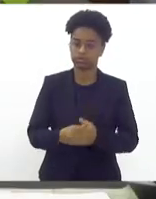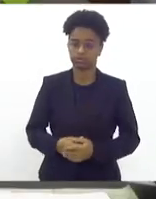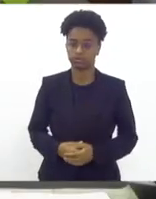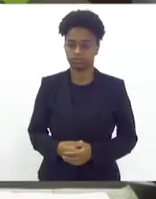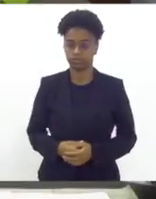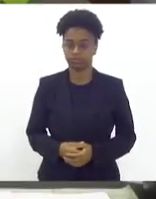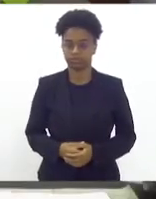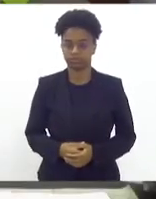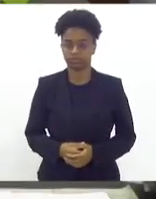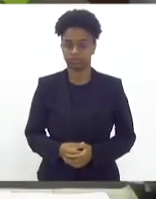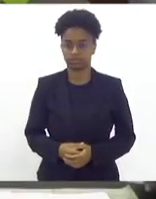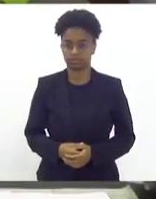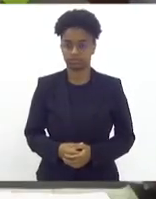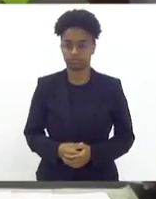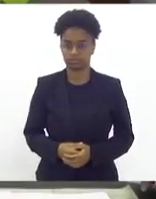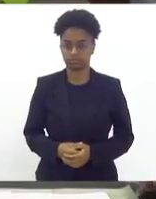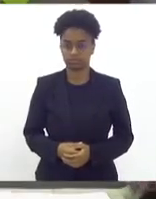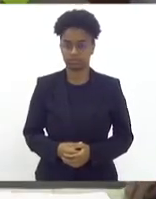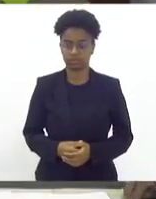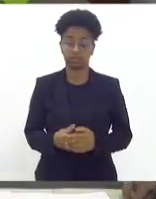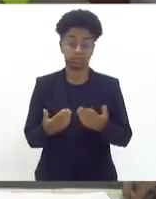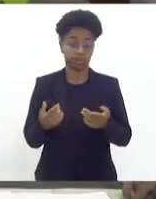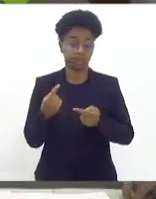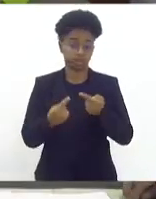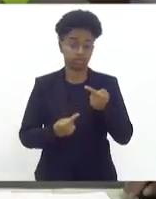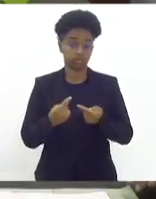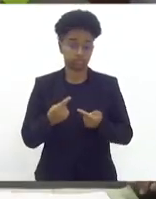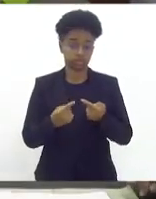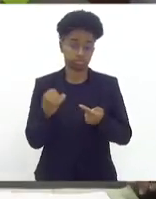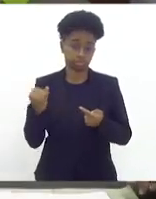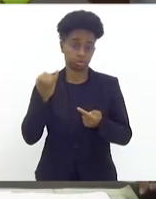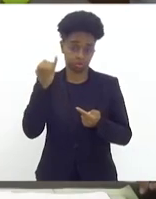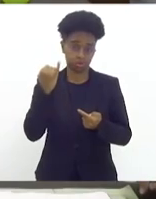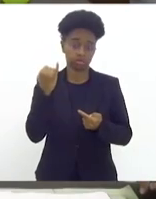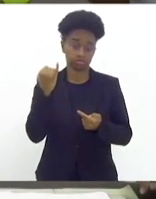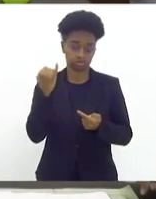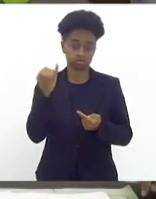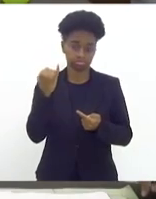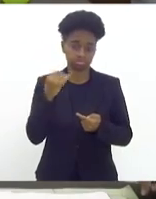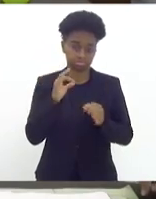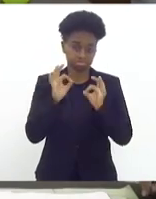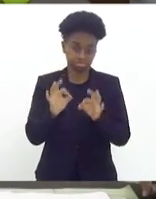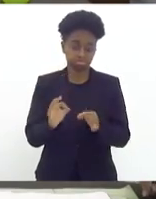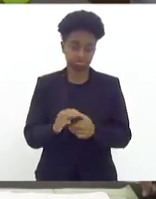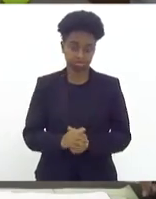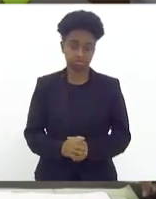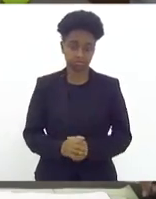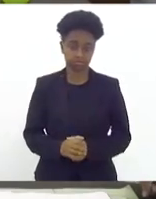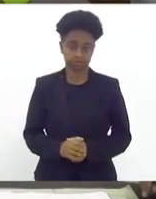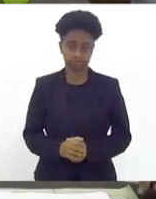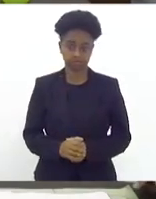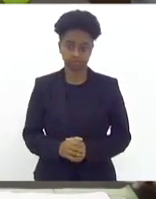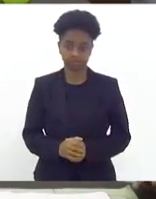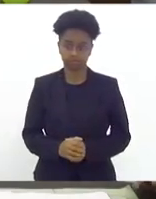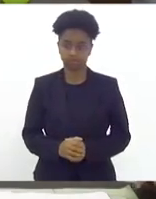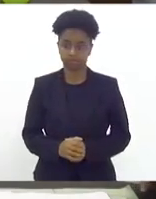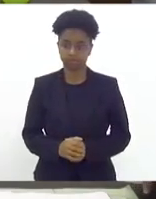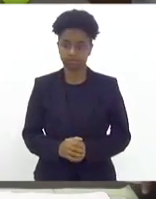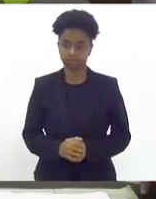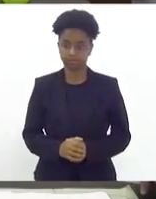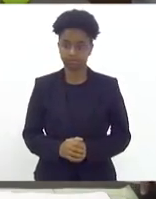Bem, de qualquer forma, a discussão válida, legítima. Mas acaba adentrando no